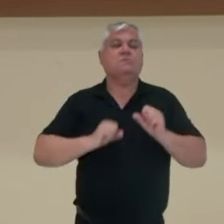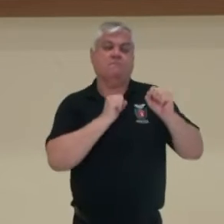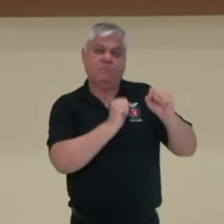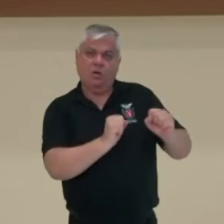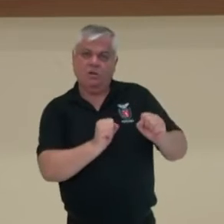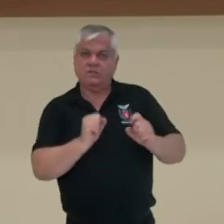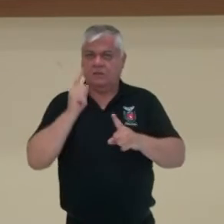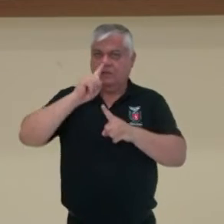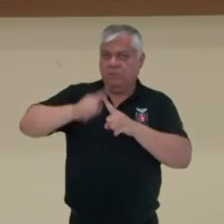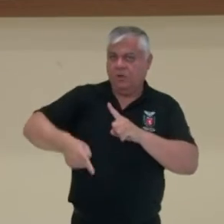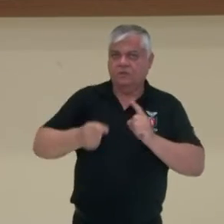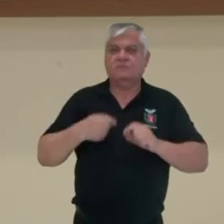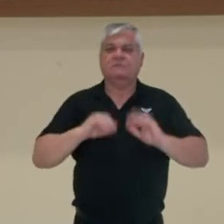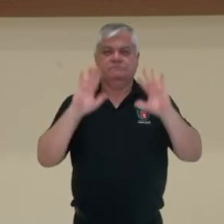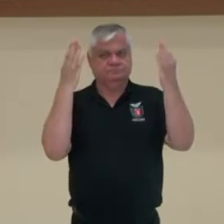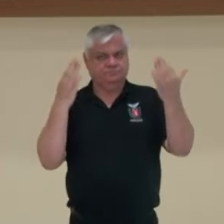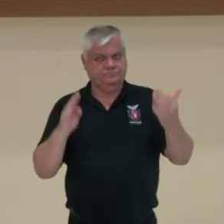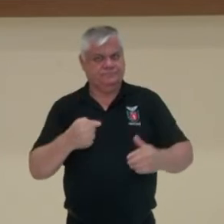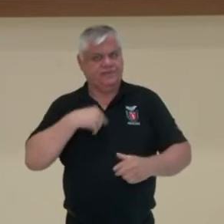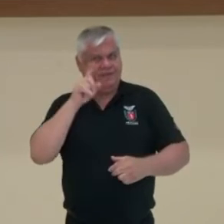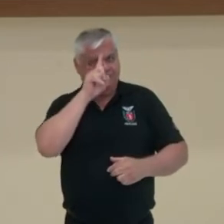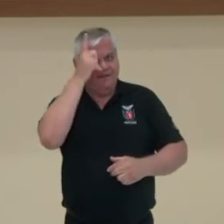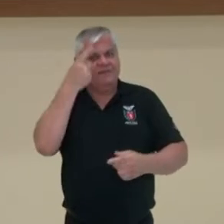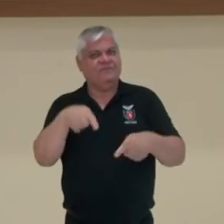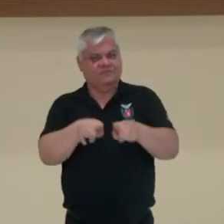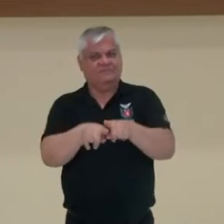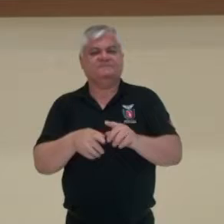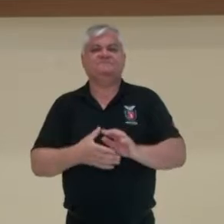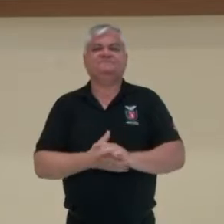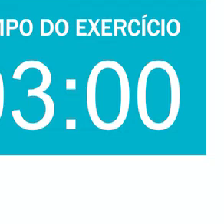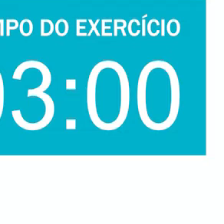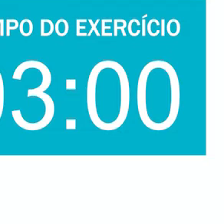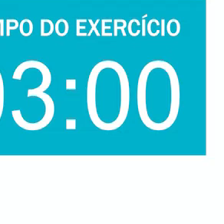luta? Criatividade aí, nós já voltamos.